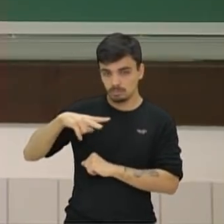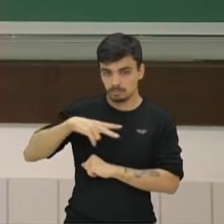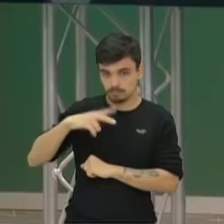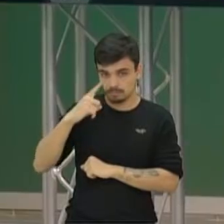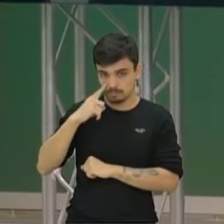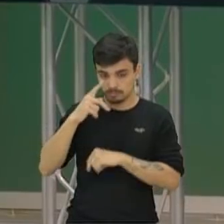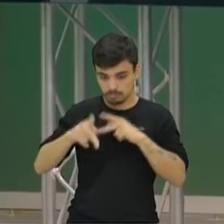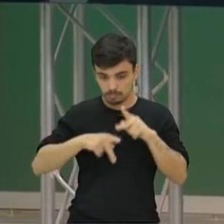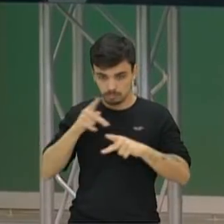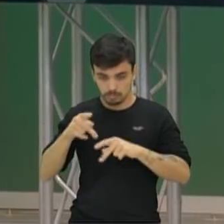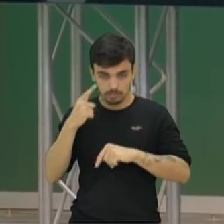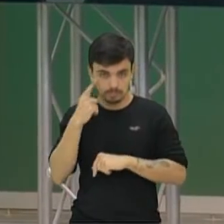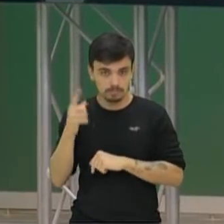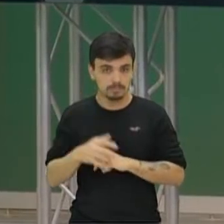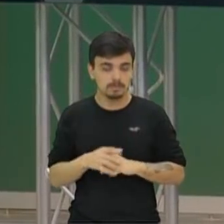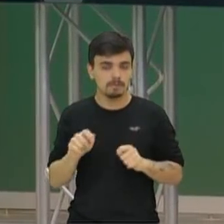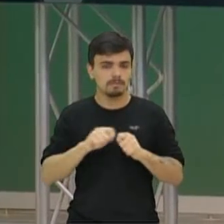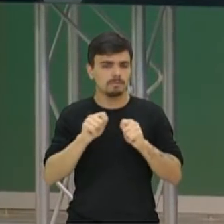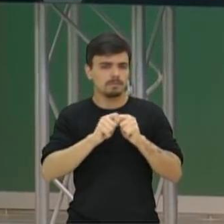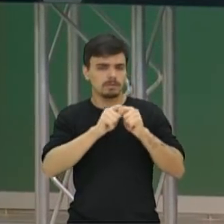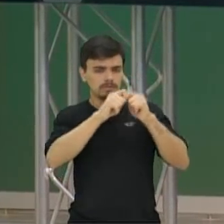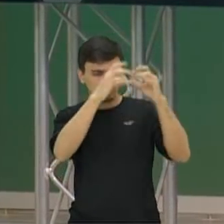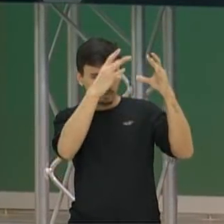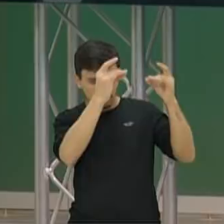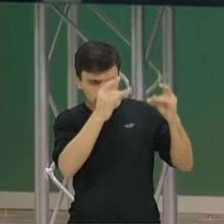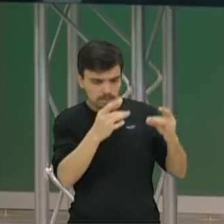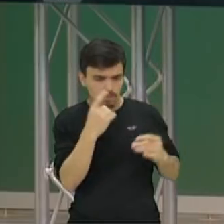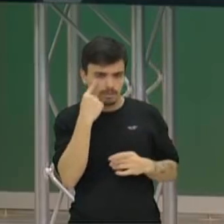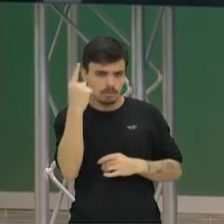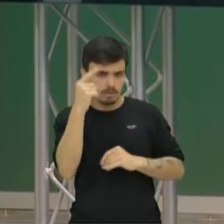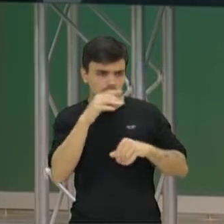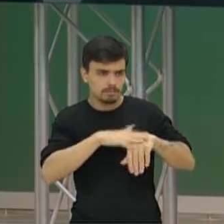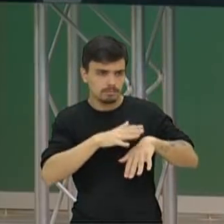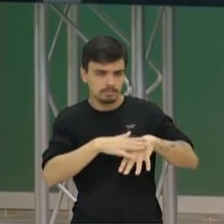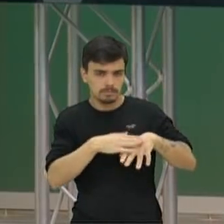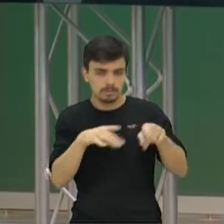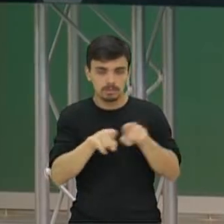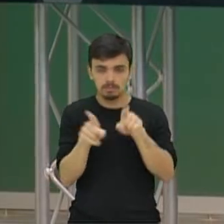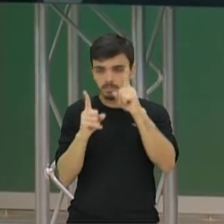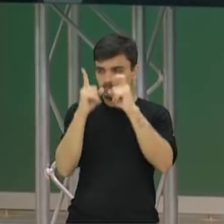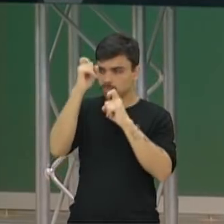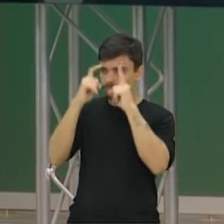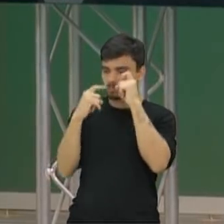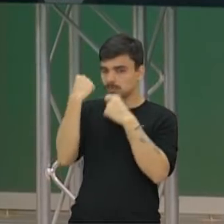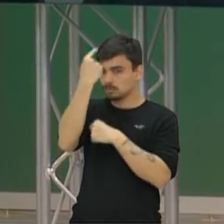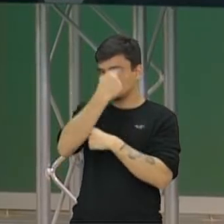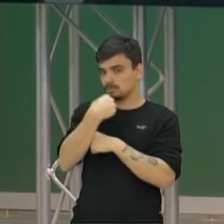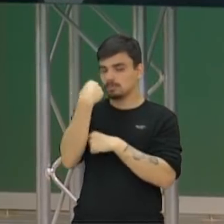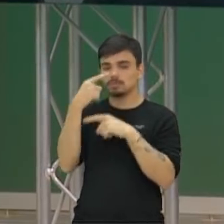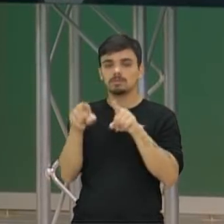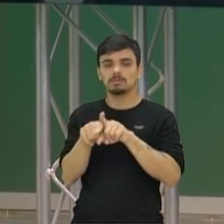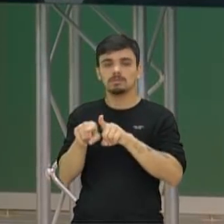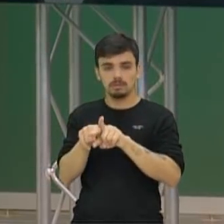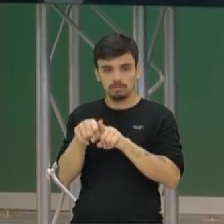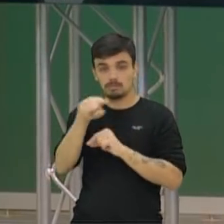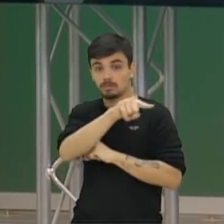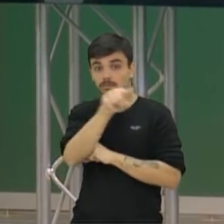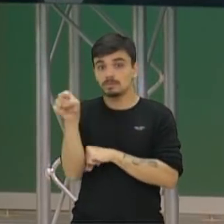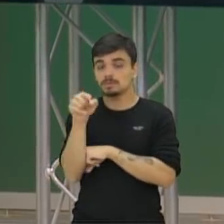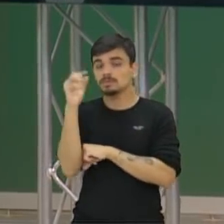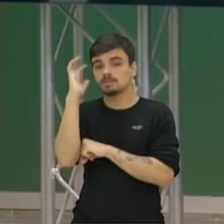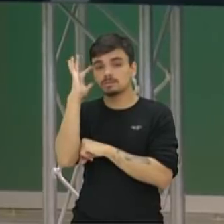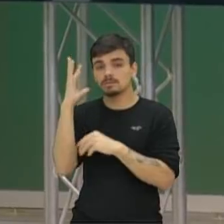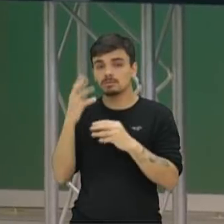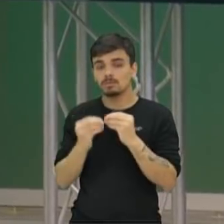fez uma releitura. Mas olha o detalhe das mãos, a expressão facial, para vocês entenderem o que